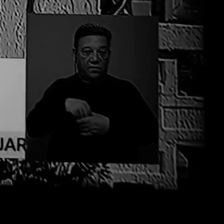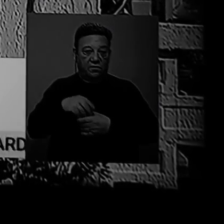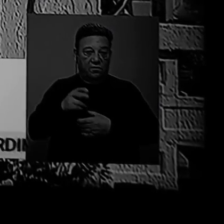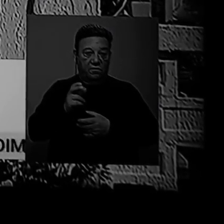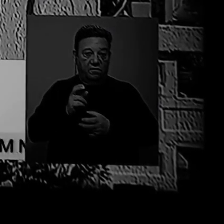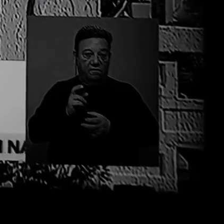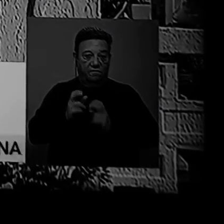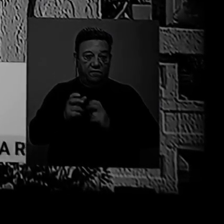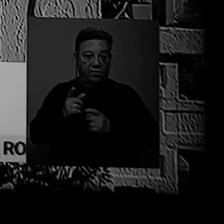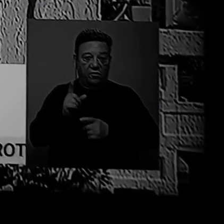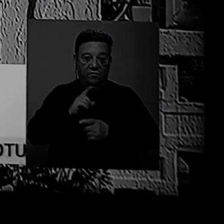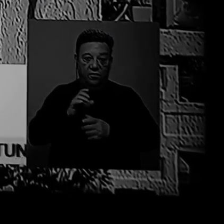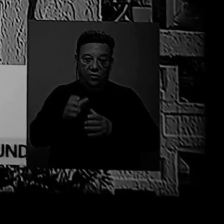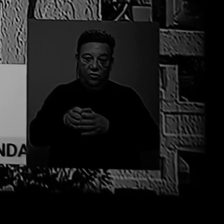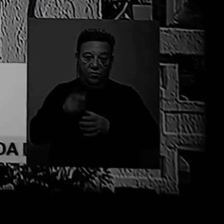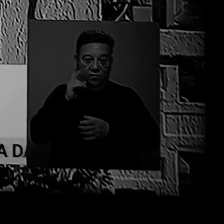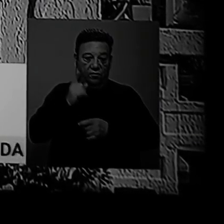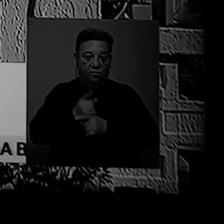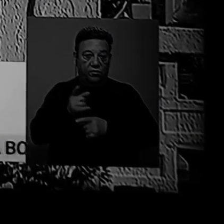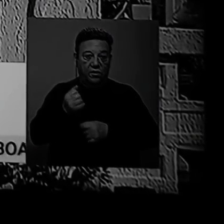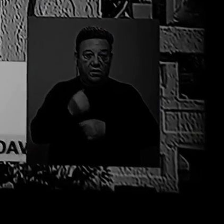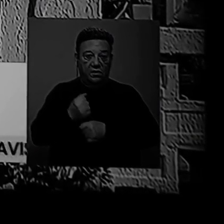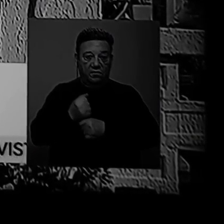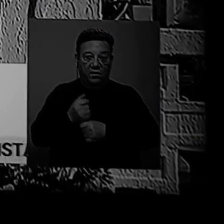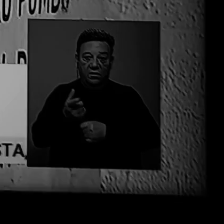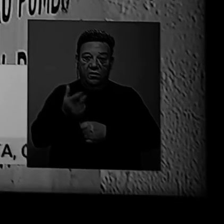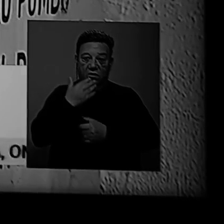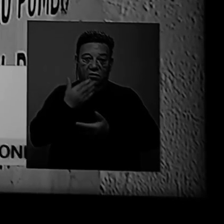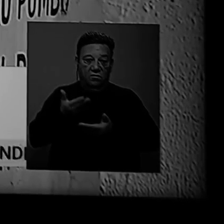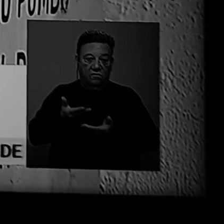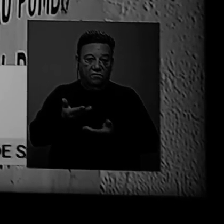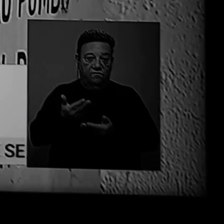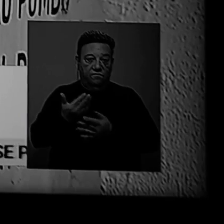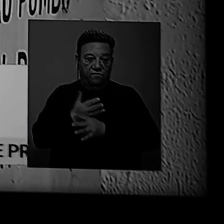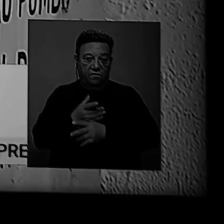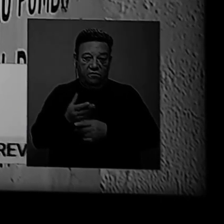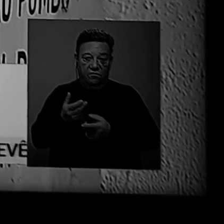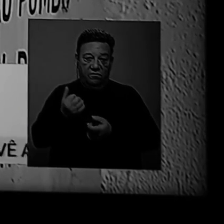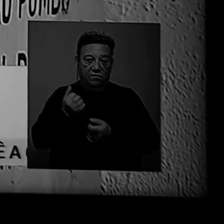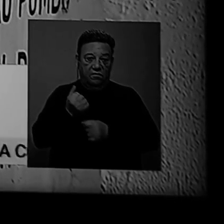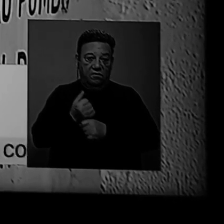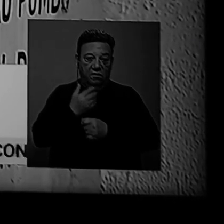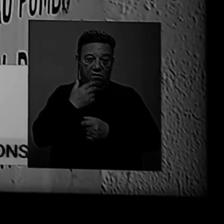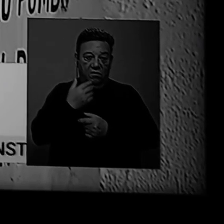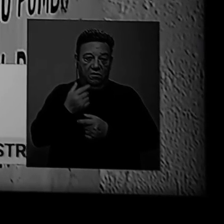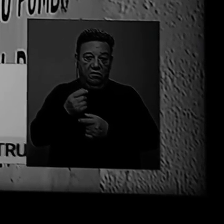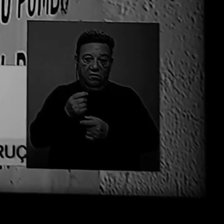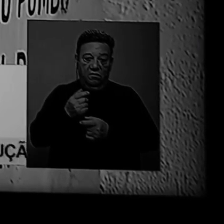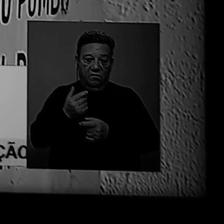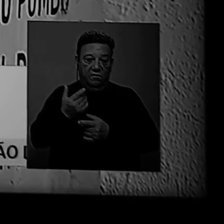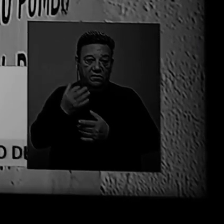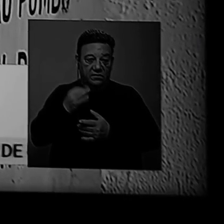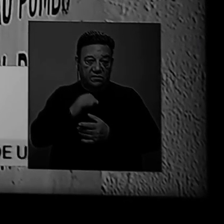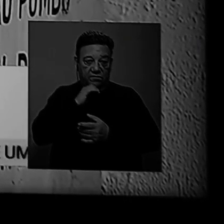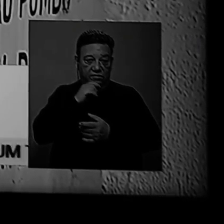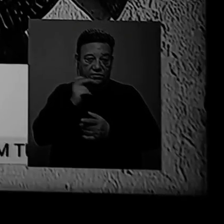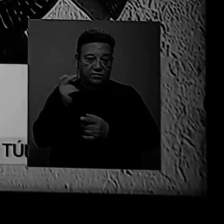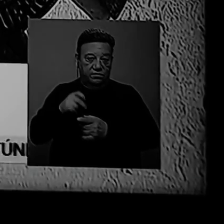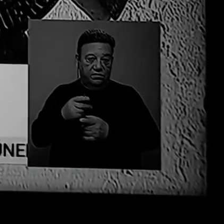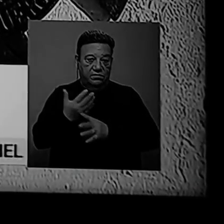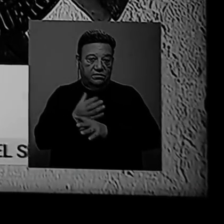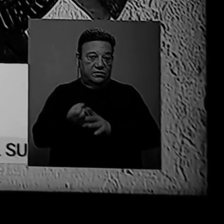corpo de bombeiros, porque trabalhando com fornos, trabalhando com lume, havia sempre a possibilidade